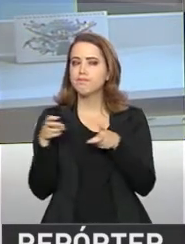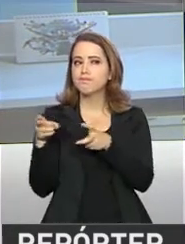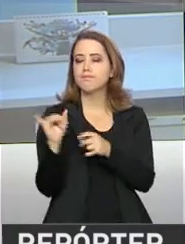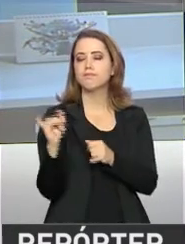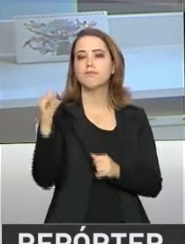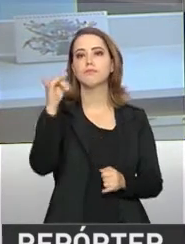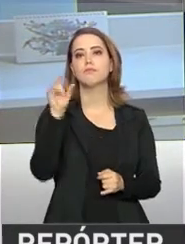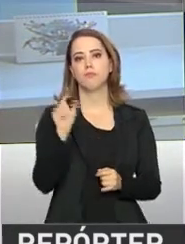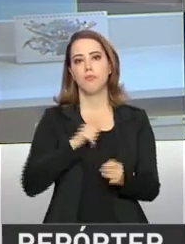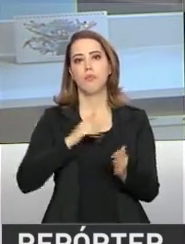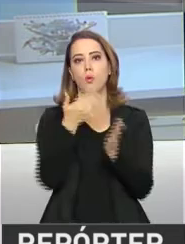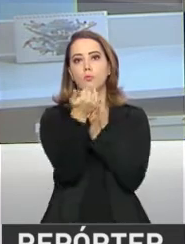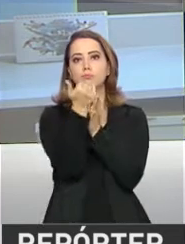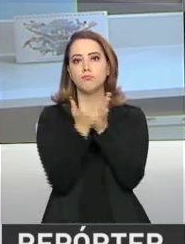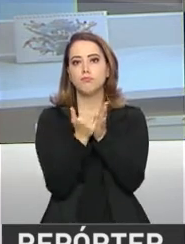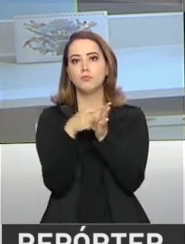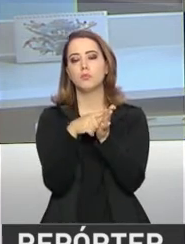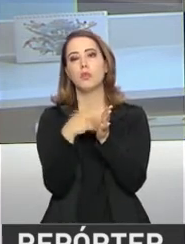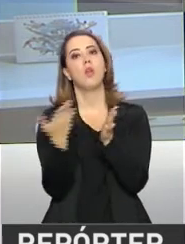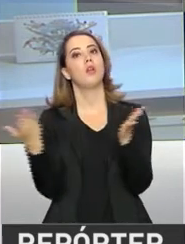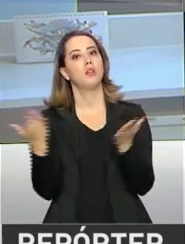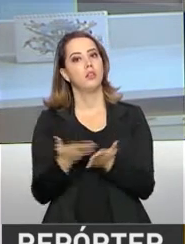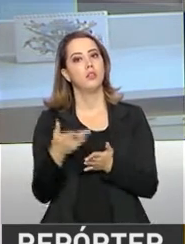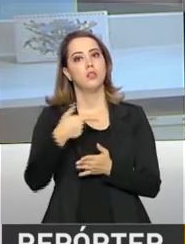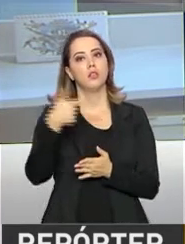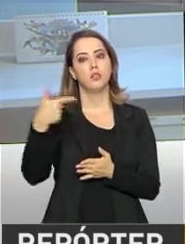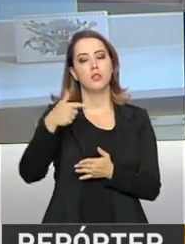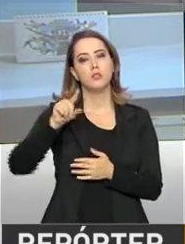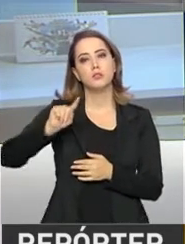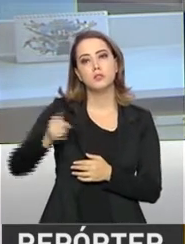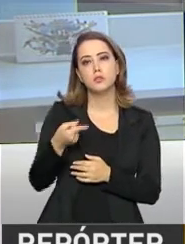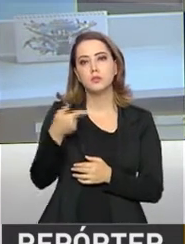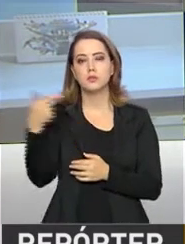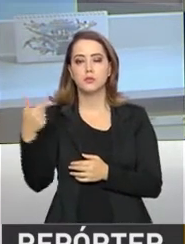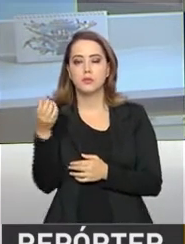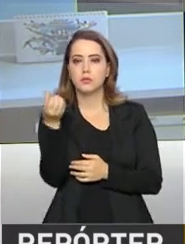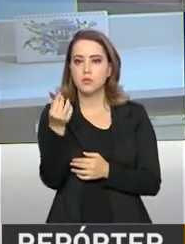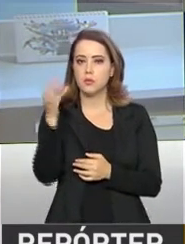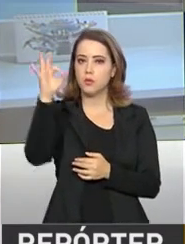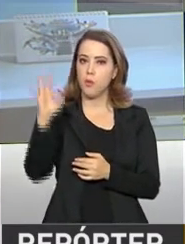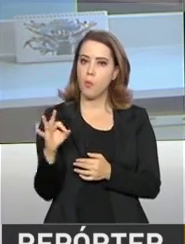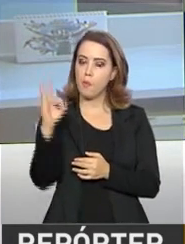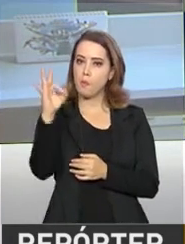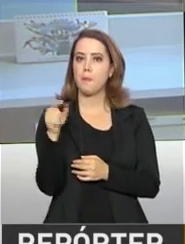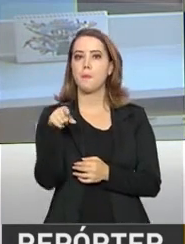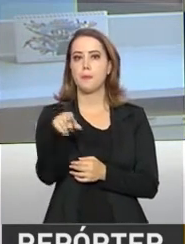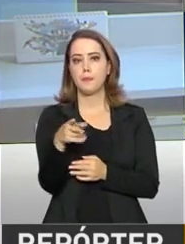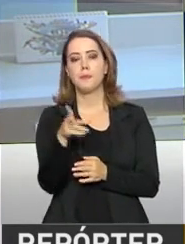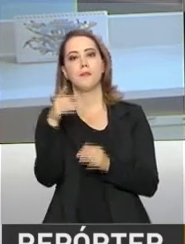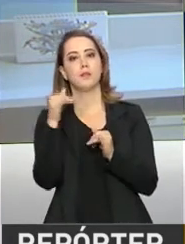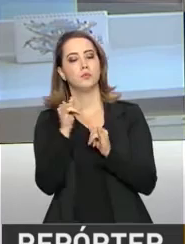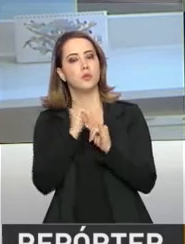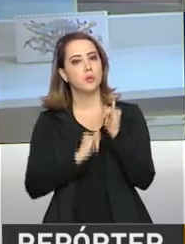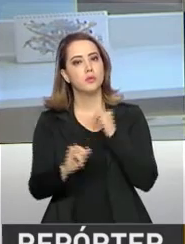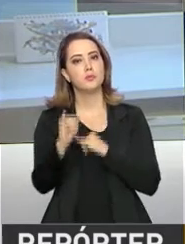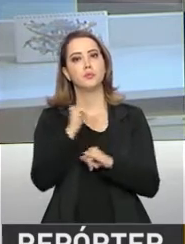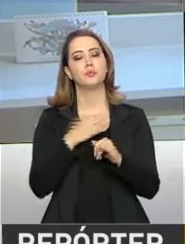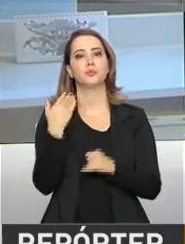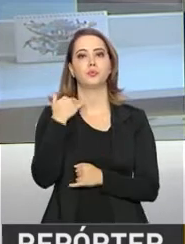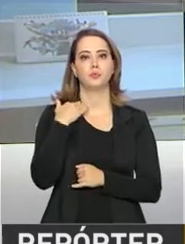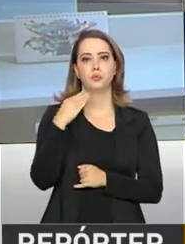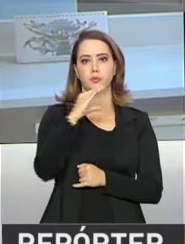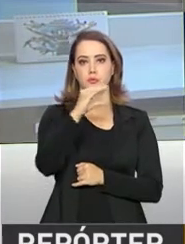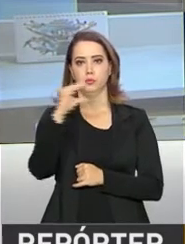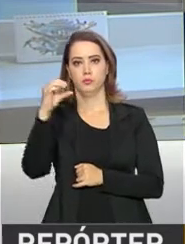ligeira queda passou de 7,27 por cento para 7,26 por cento segundo o boletim focus do banco central